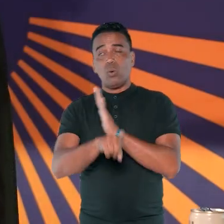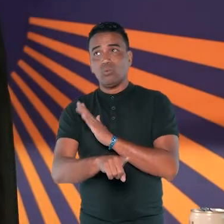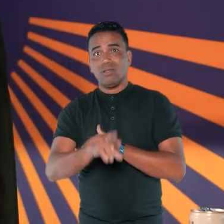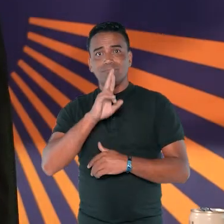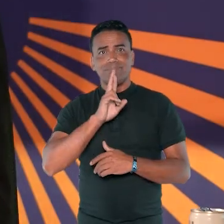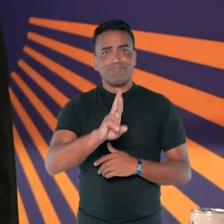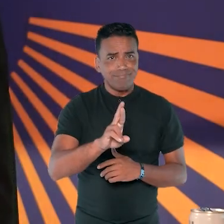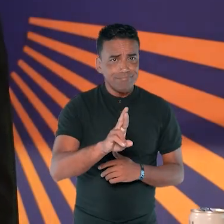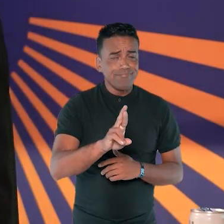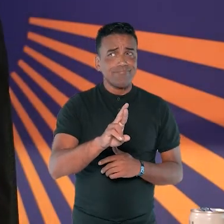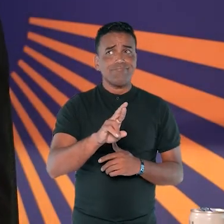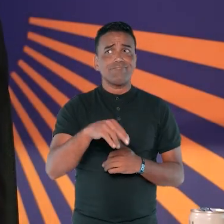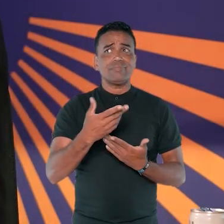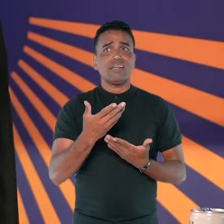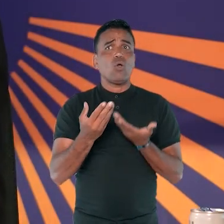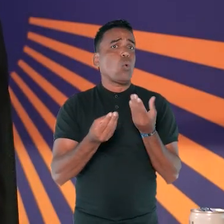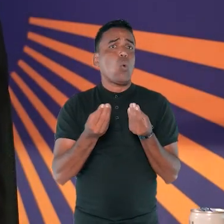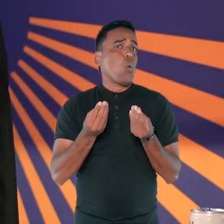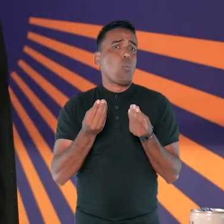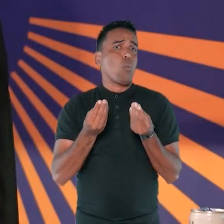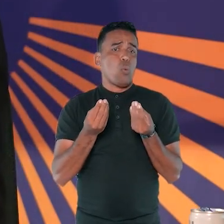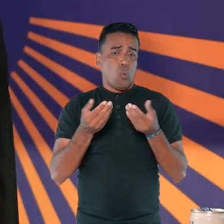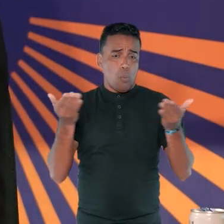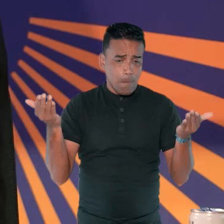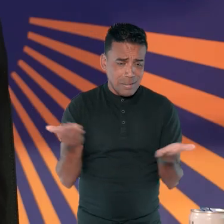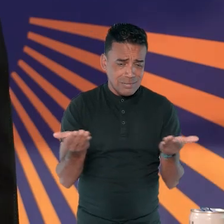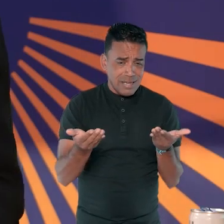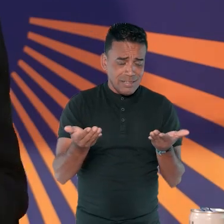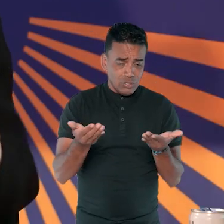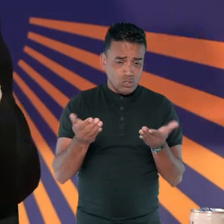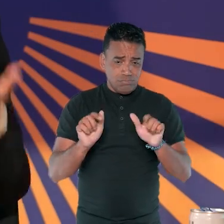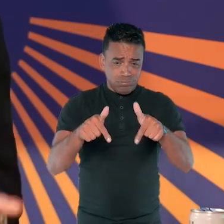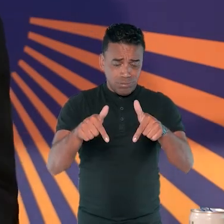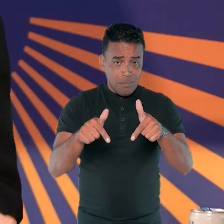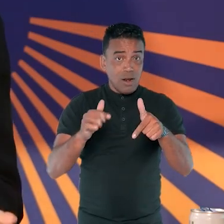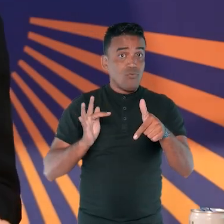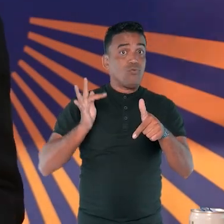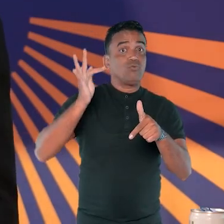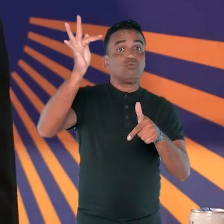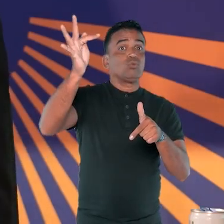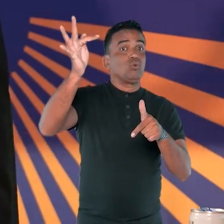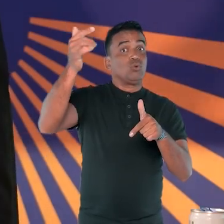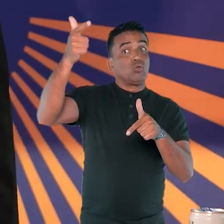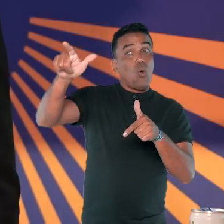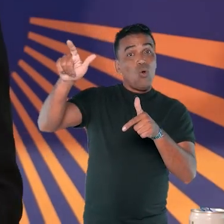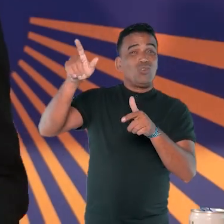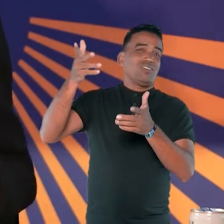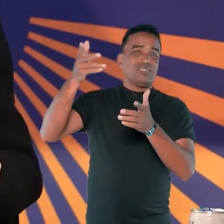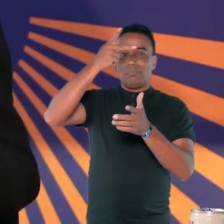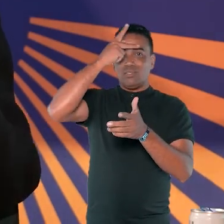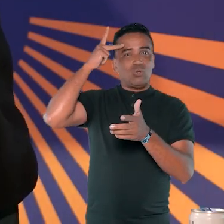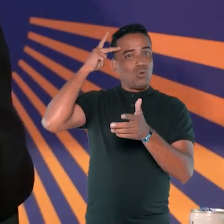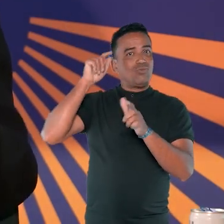se responda como fazer o presente para que o amanhã, que haverá de ser feito por outros,